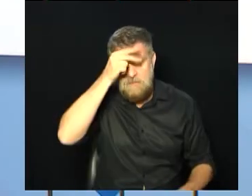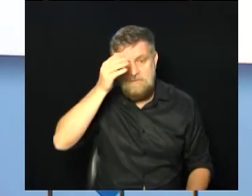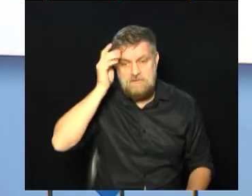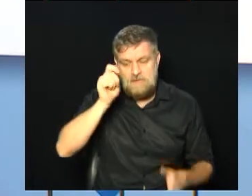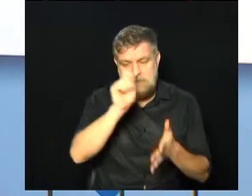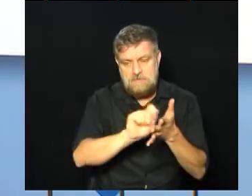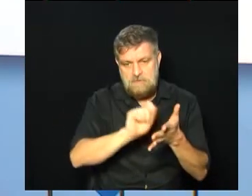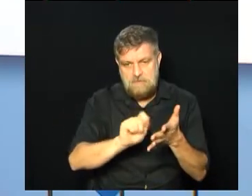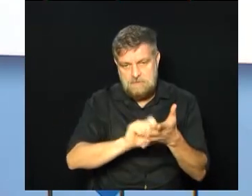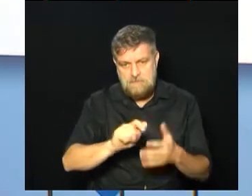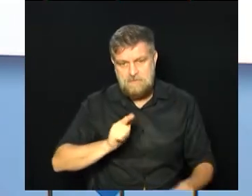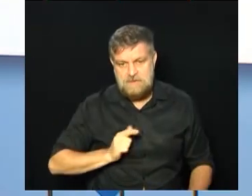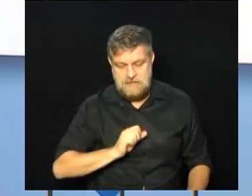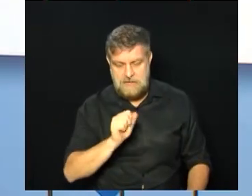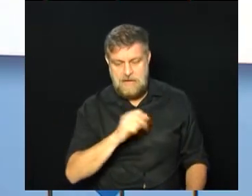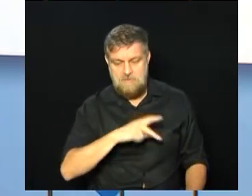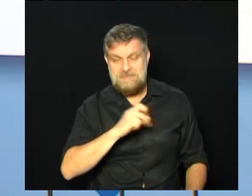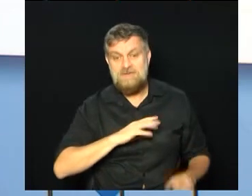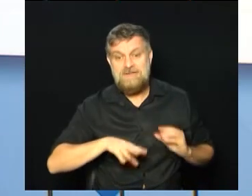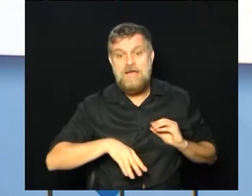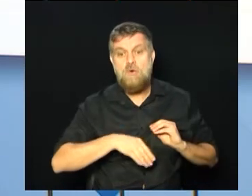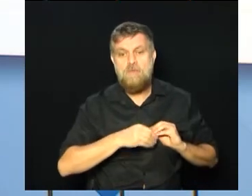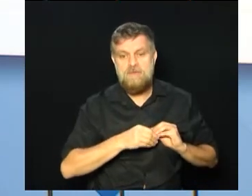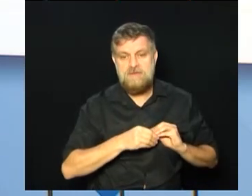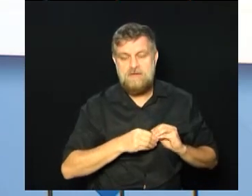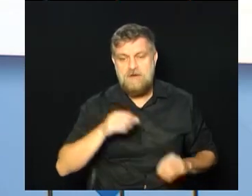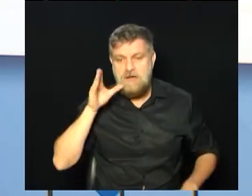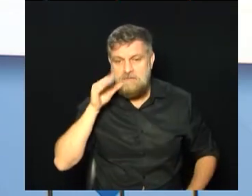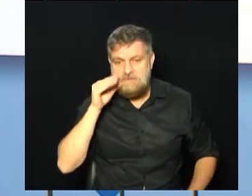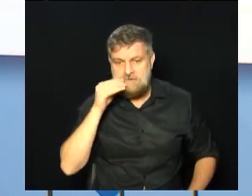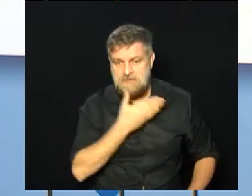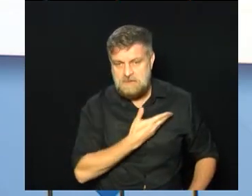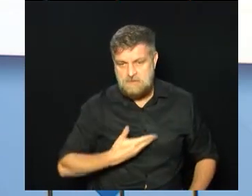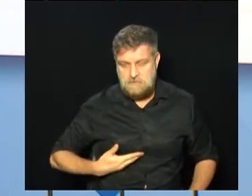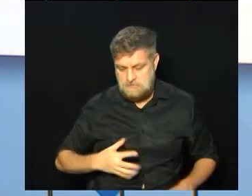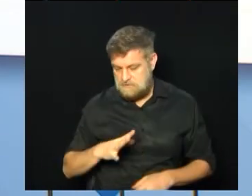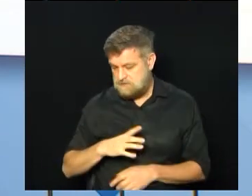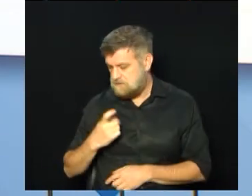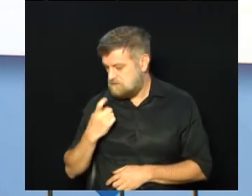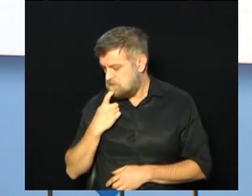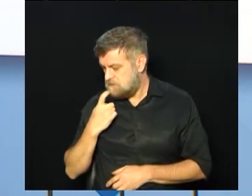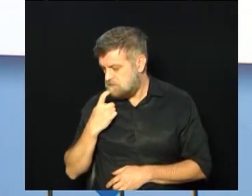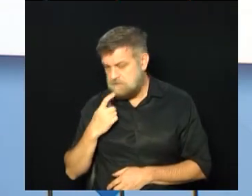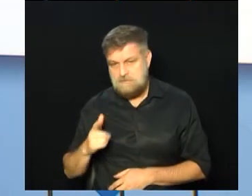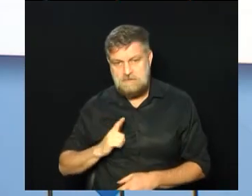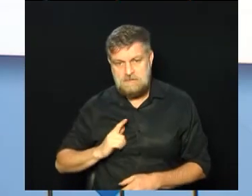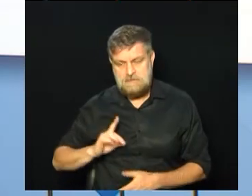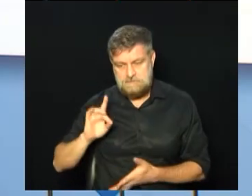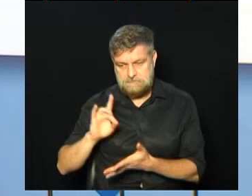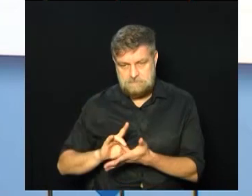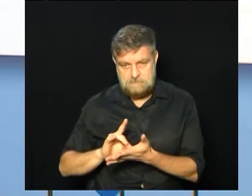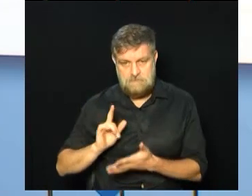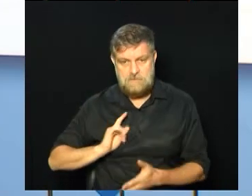institui o regime de previdência complementar para os servidores públicos do município de Campinas, titulares de